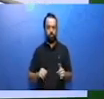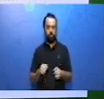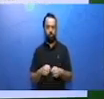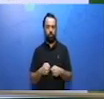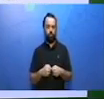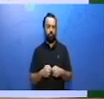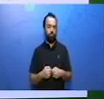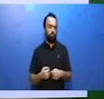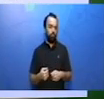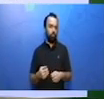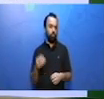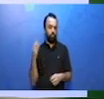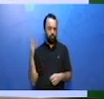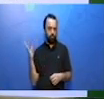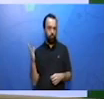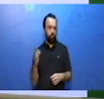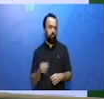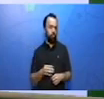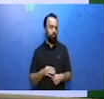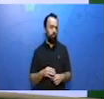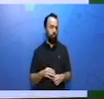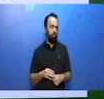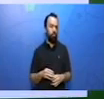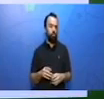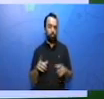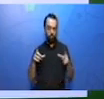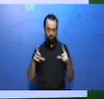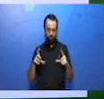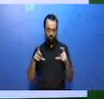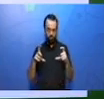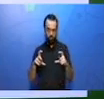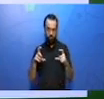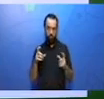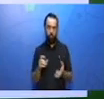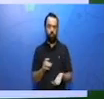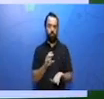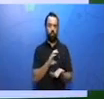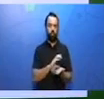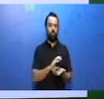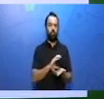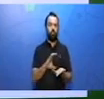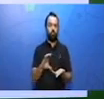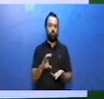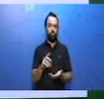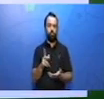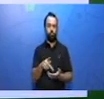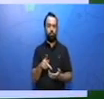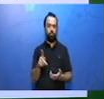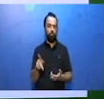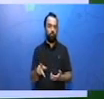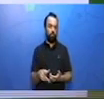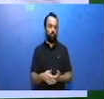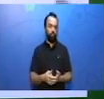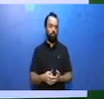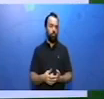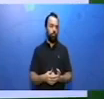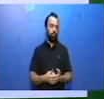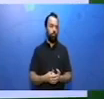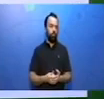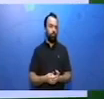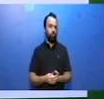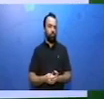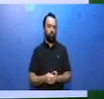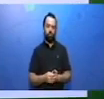e o exercício 3 na página 120. Tira uma foto dessas atividades. A foto que você manda para sua professora não é